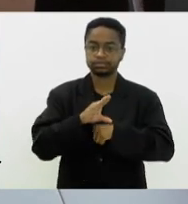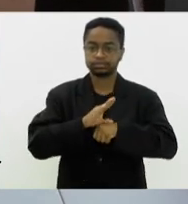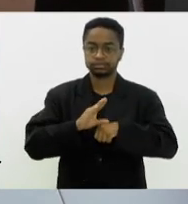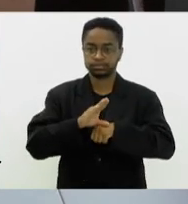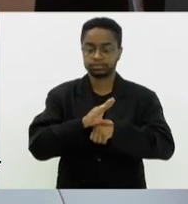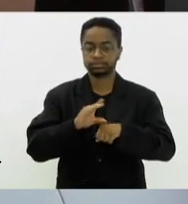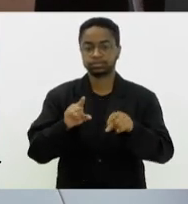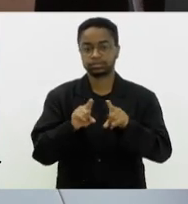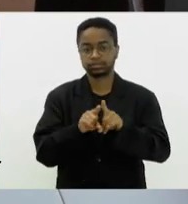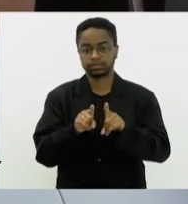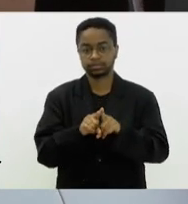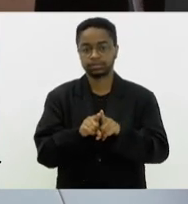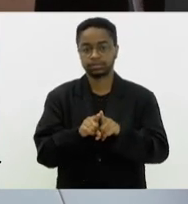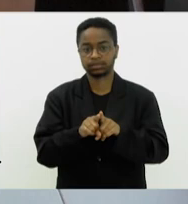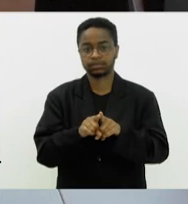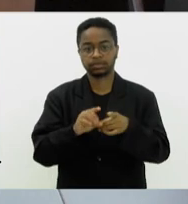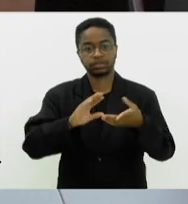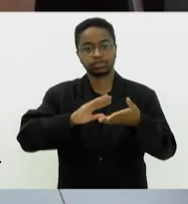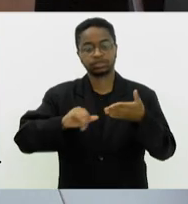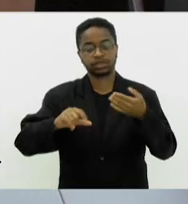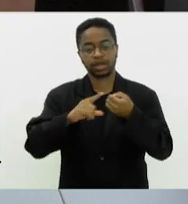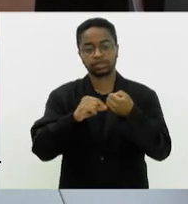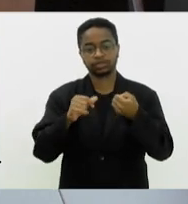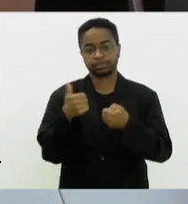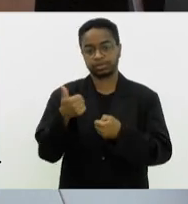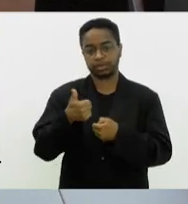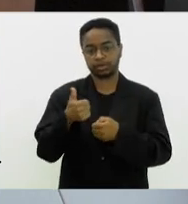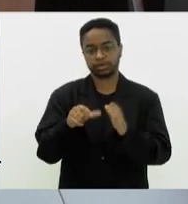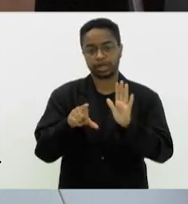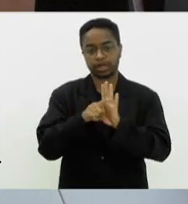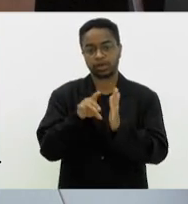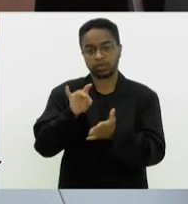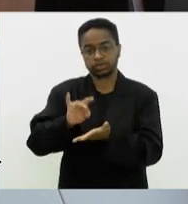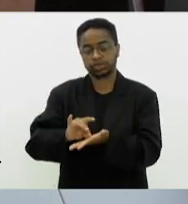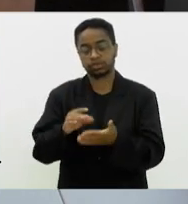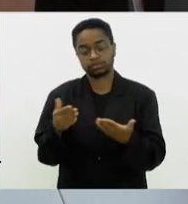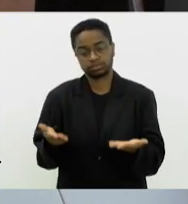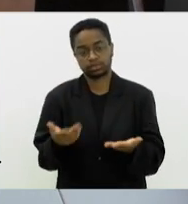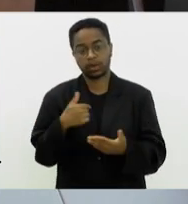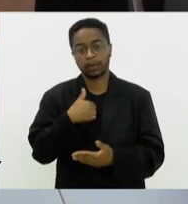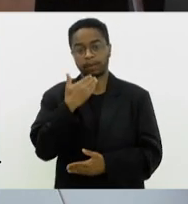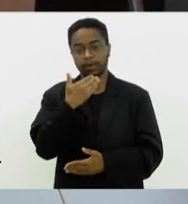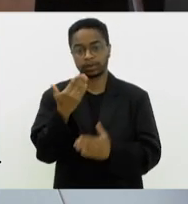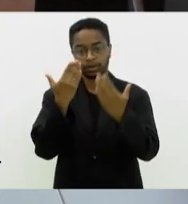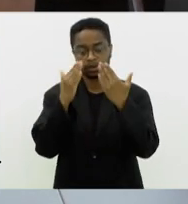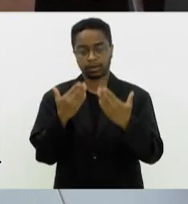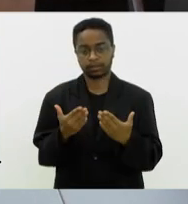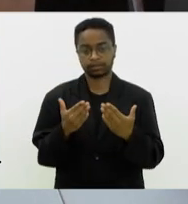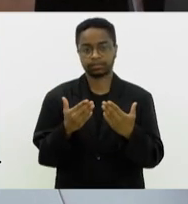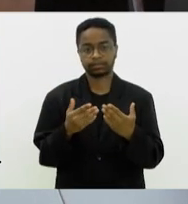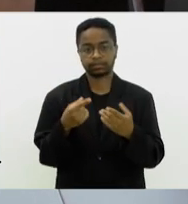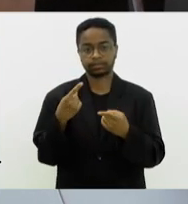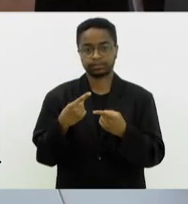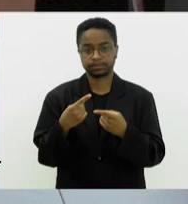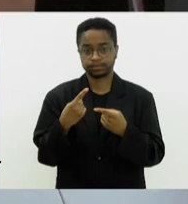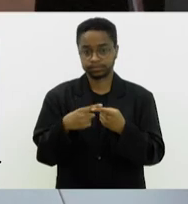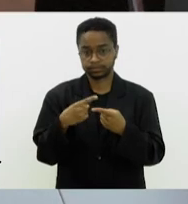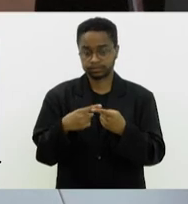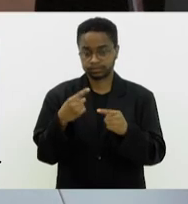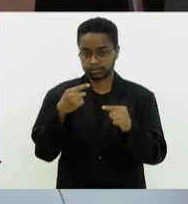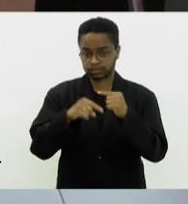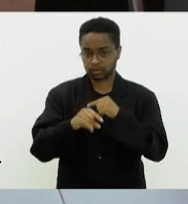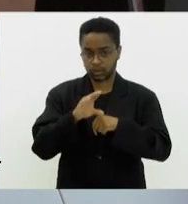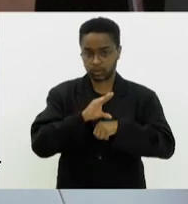cair o artigo 1º da lei original. Então, eu estou pedindo vista somente, não é pela constitucionalidade, não, eu